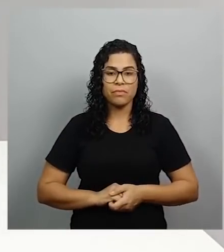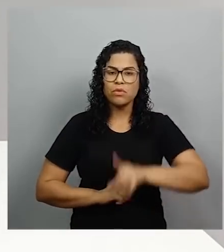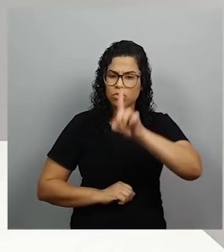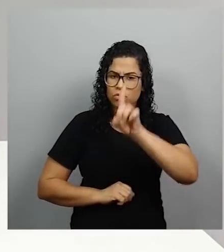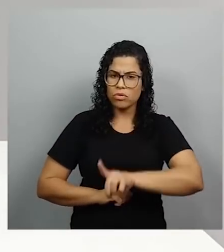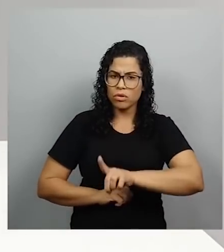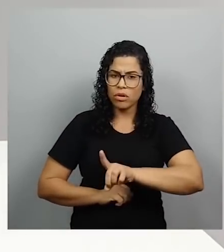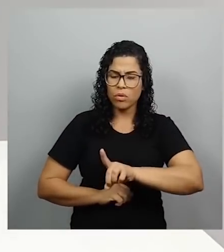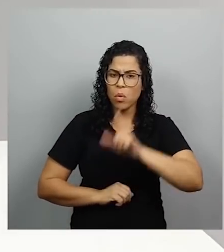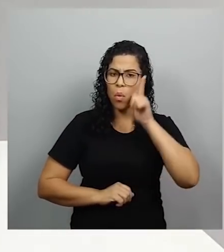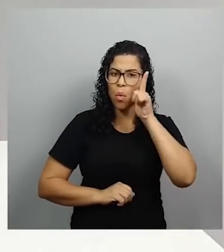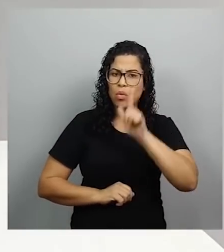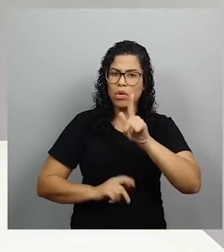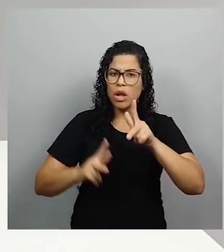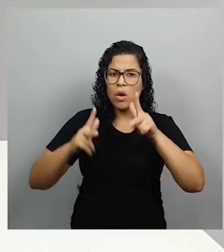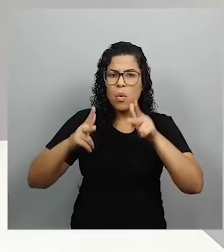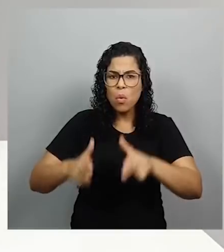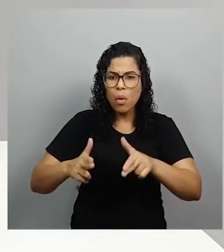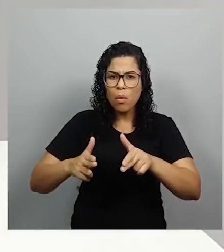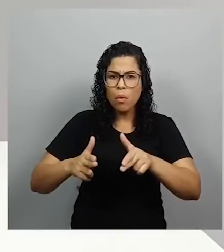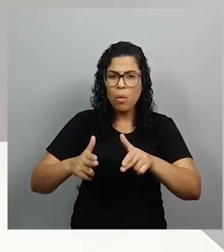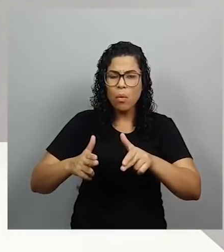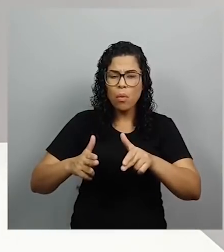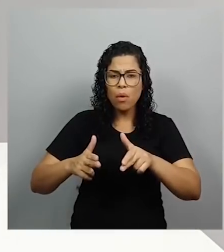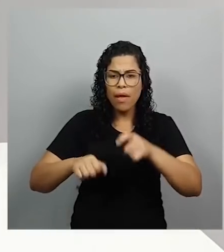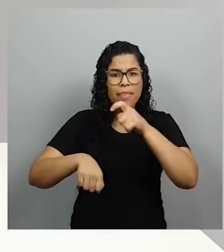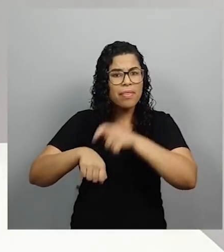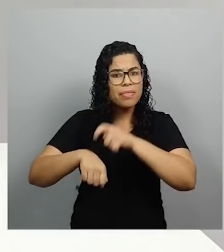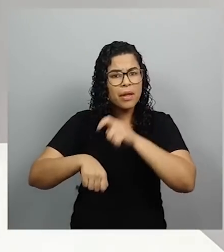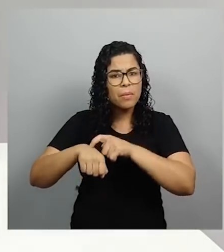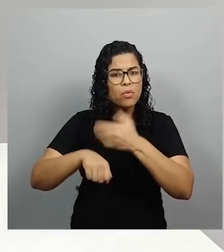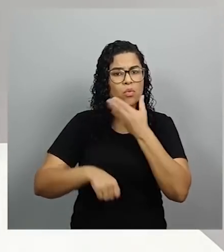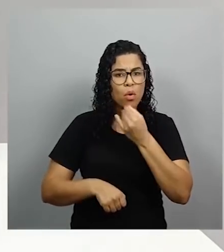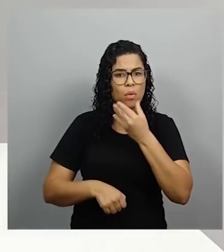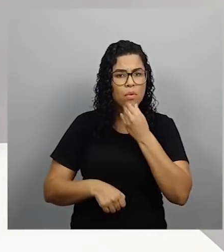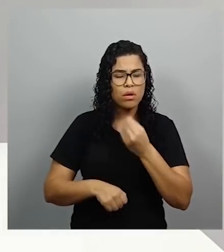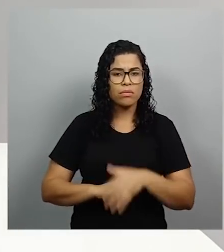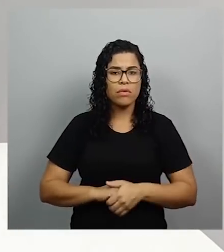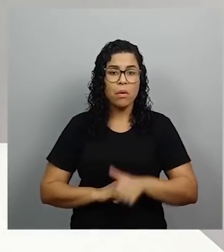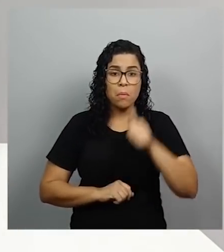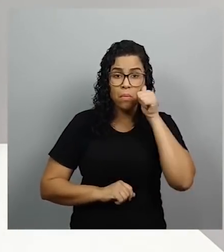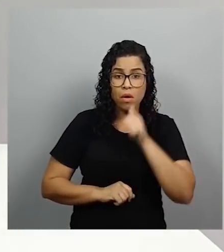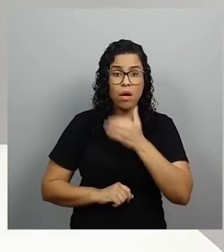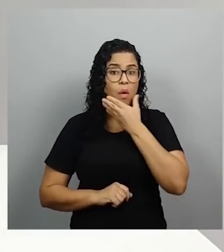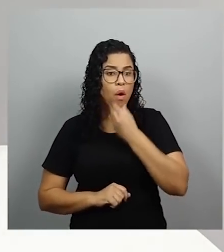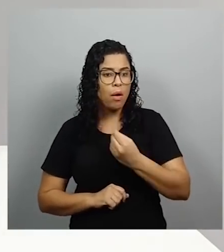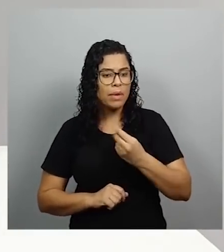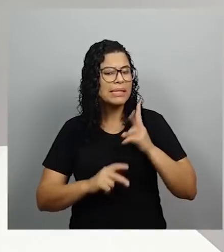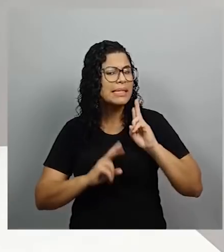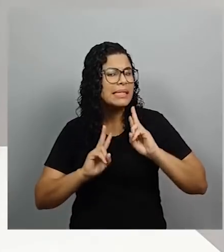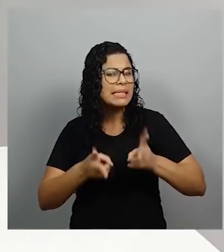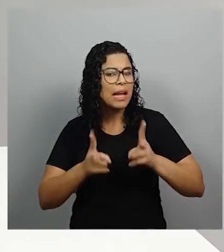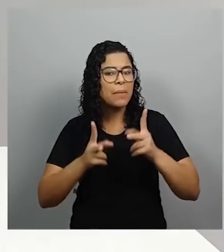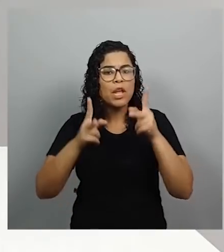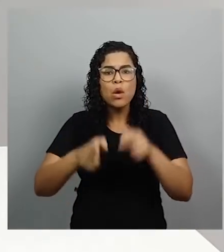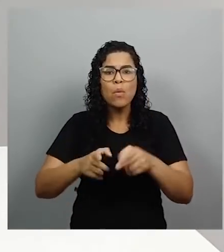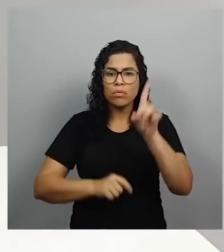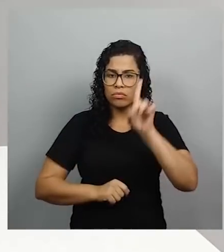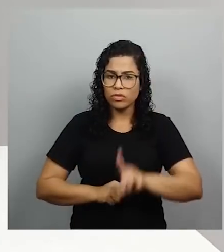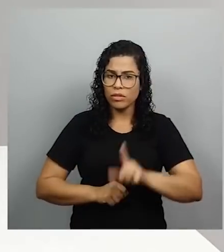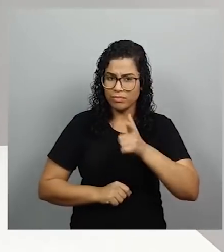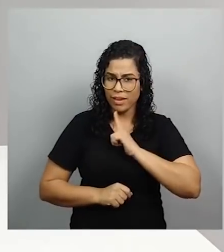direitos foram adquiridos na mesma época que os homens? Ou seja, homens e mulheres sempre conviveram e conquistaram os mesmos